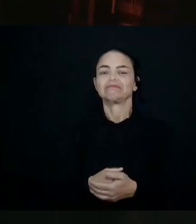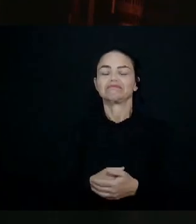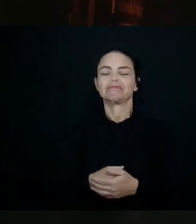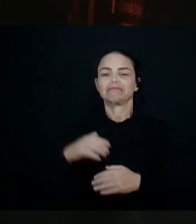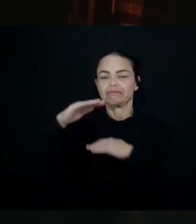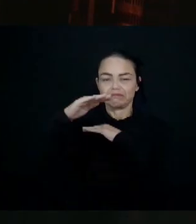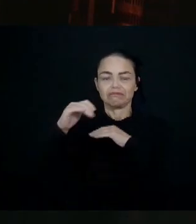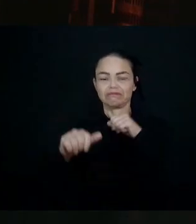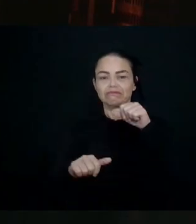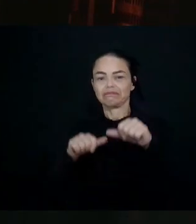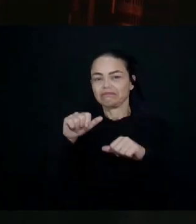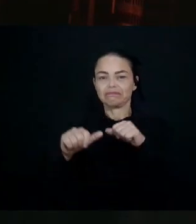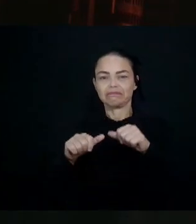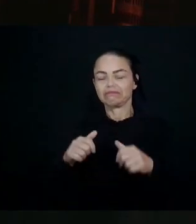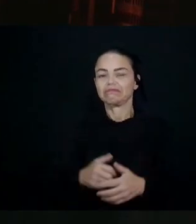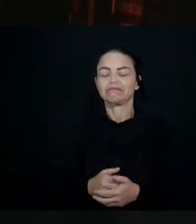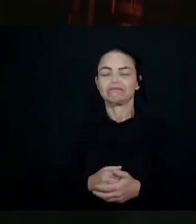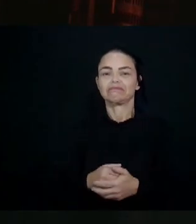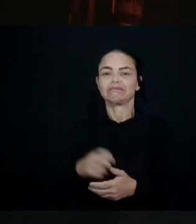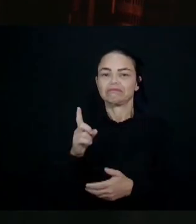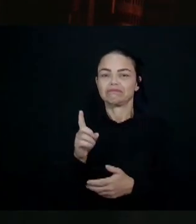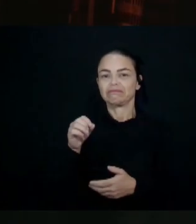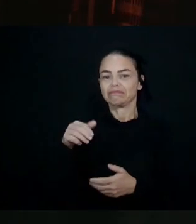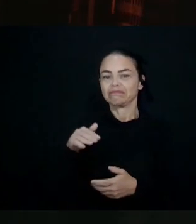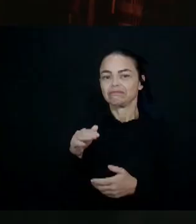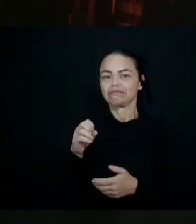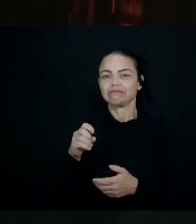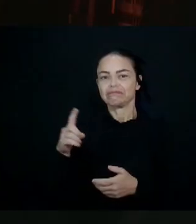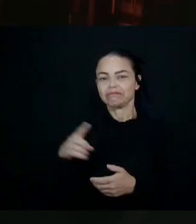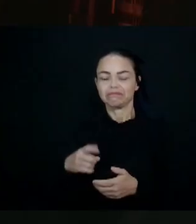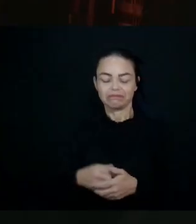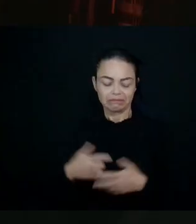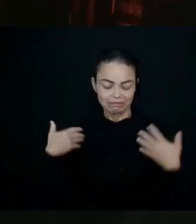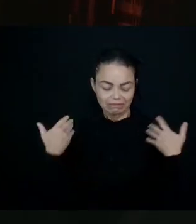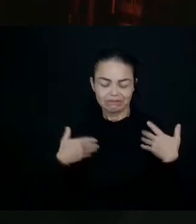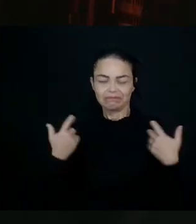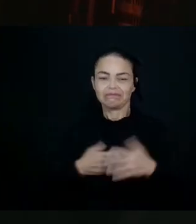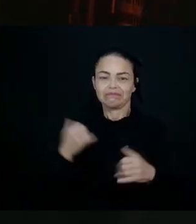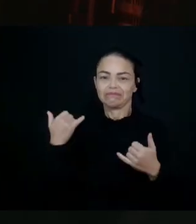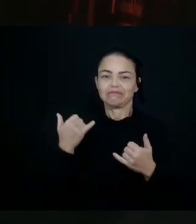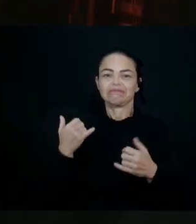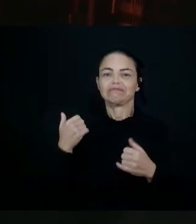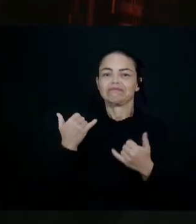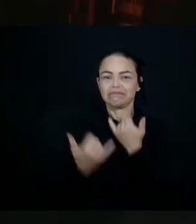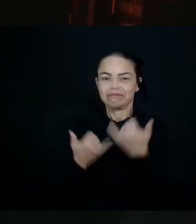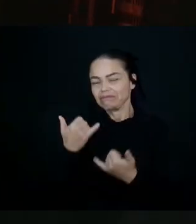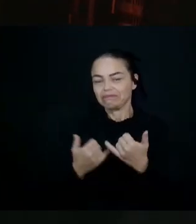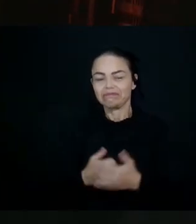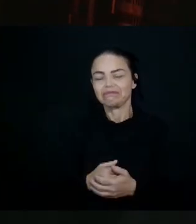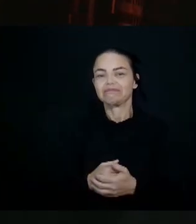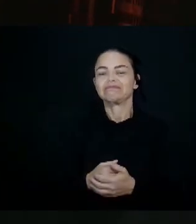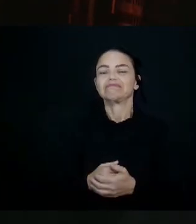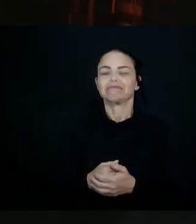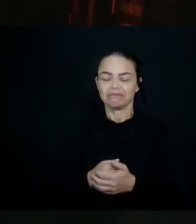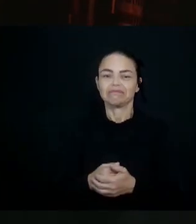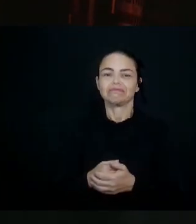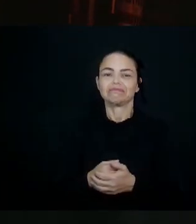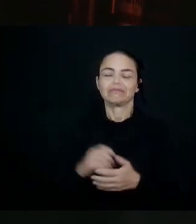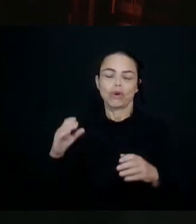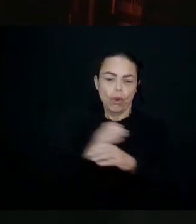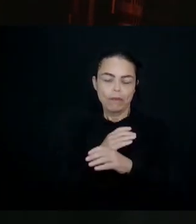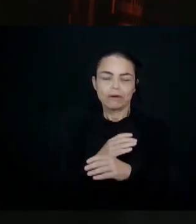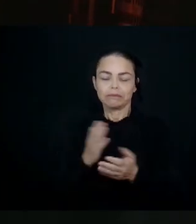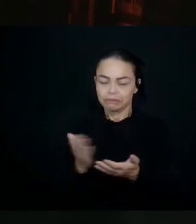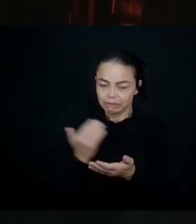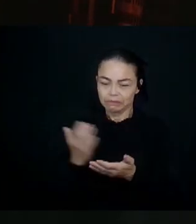por um dominó, né? De verdade. E aí você fica feliz e vai brincar de dominó. E era mais ou menos assim na minha